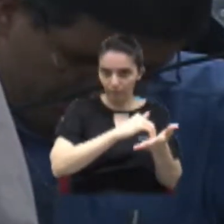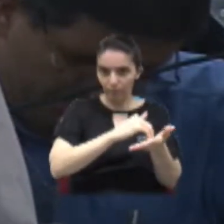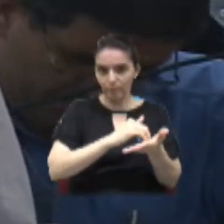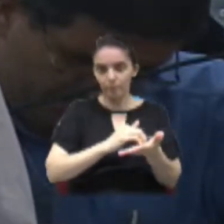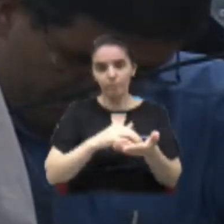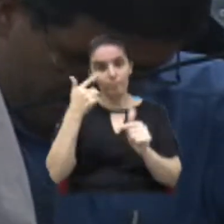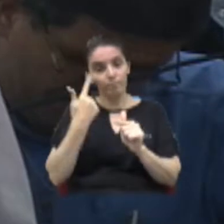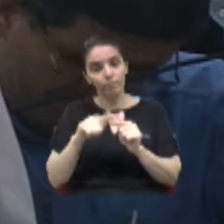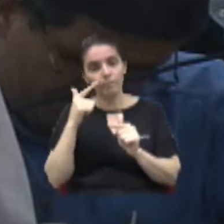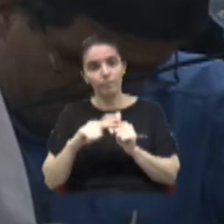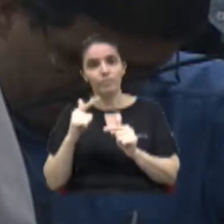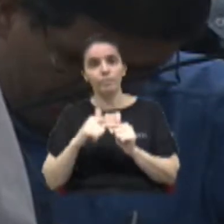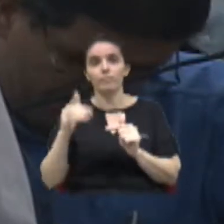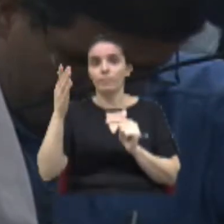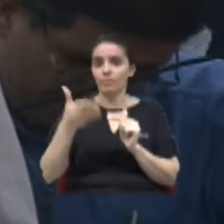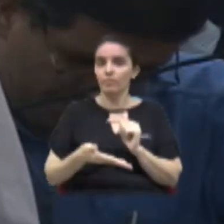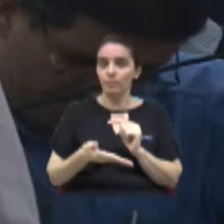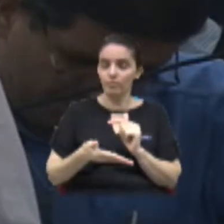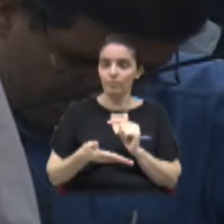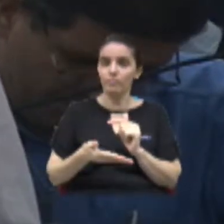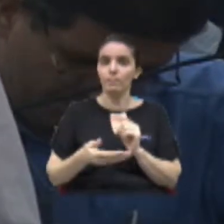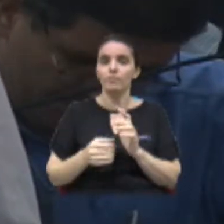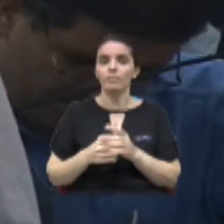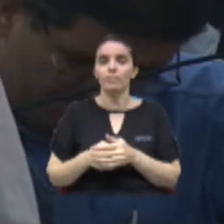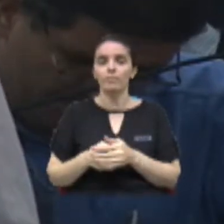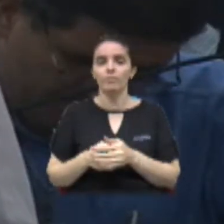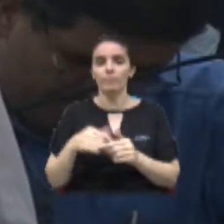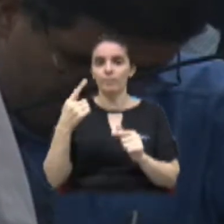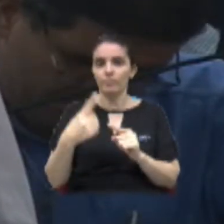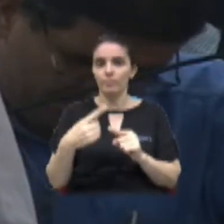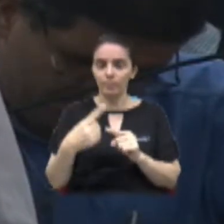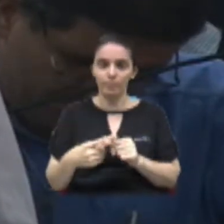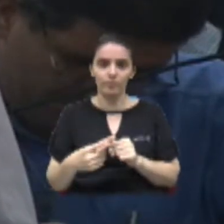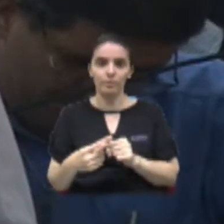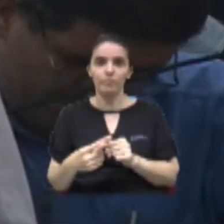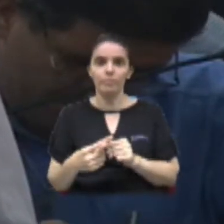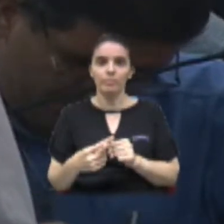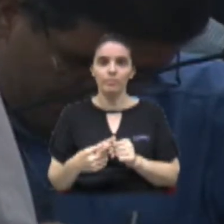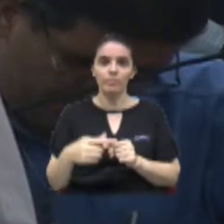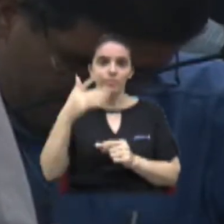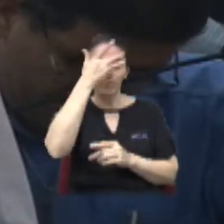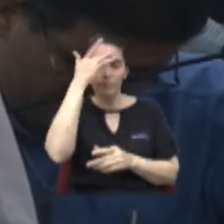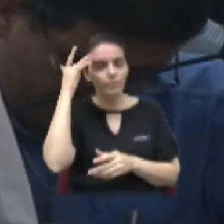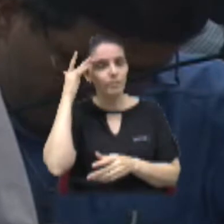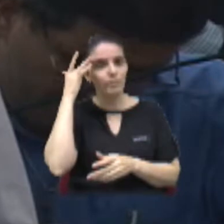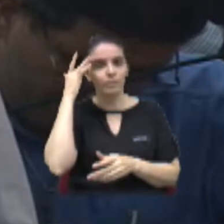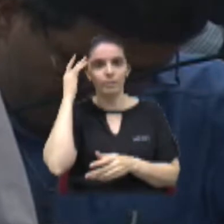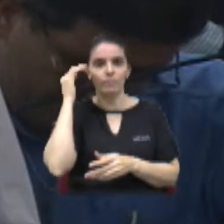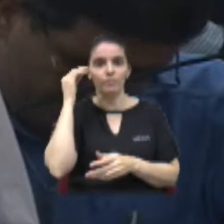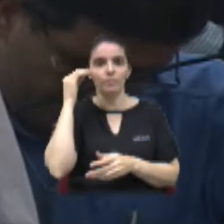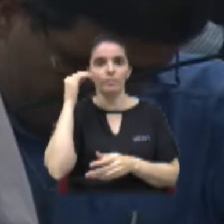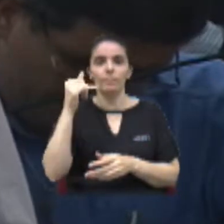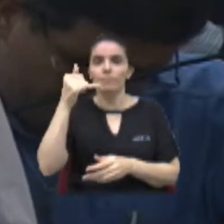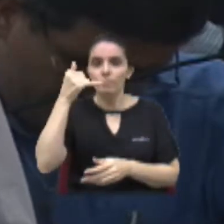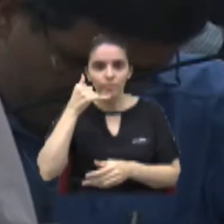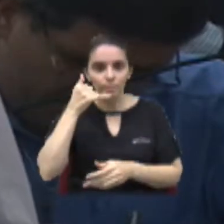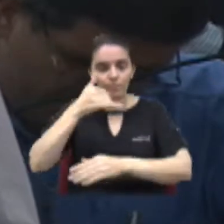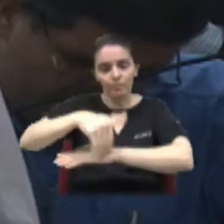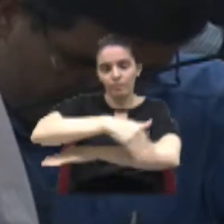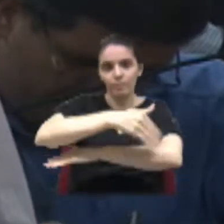quem tem inscrição na prefeitura, sempre atualizar seu cadastro. Quando eu tive junto